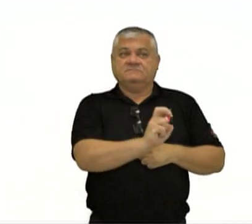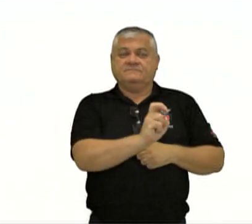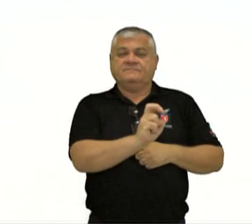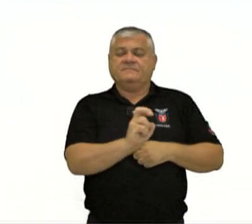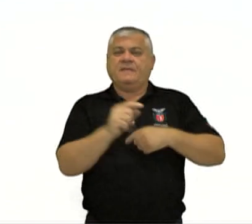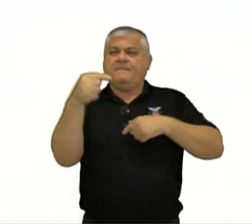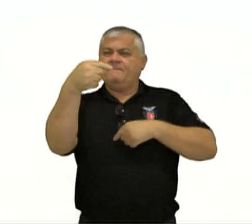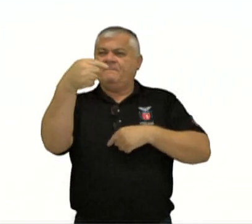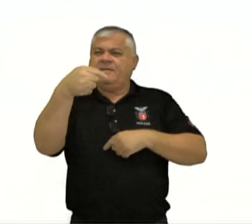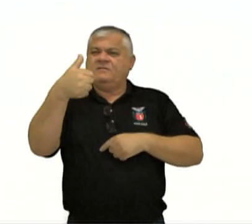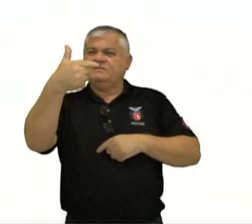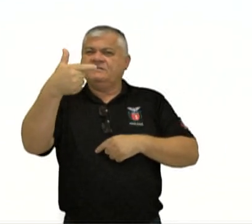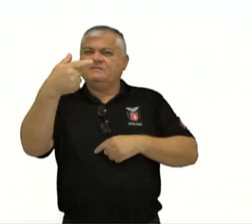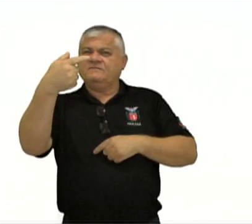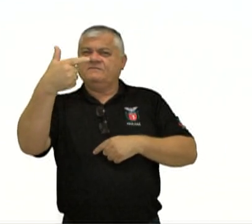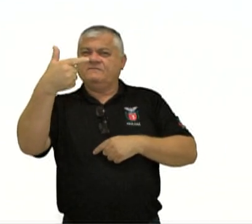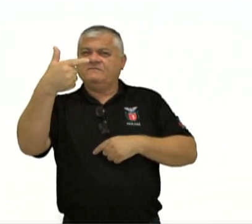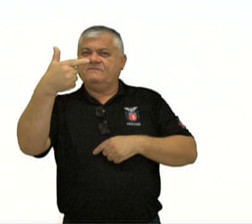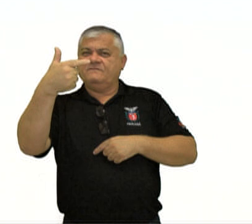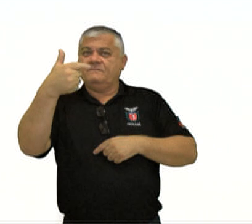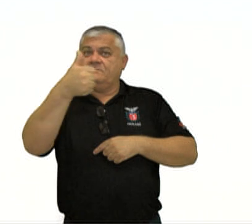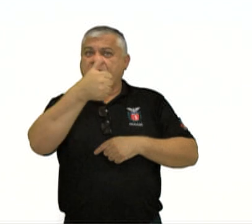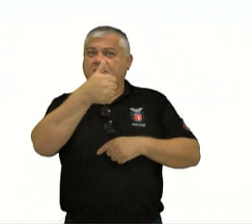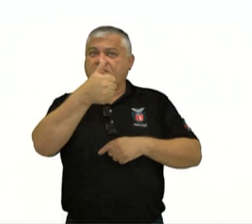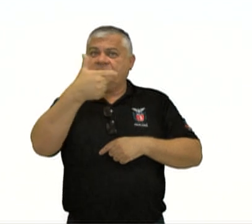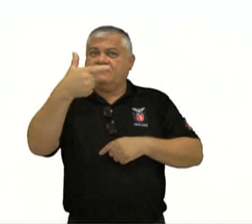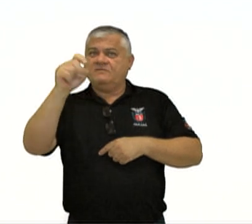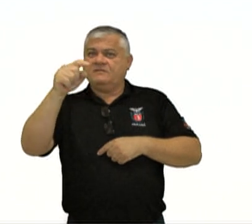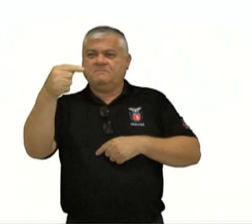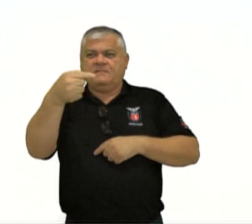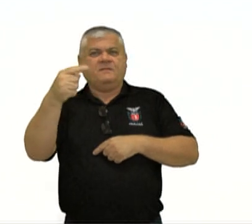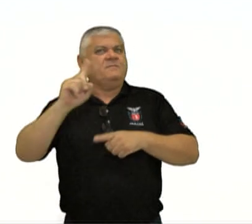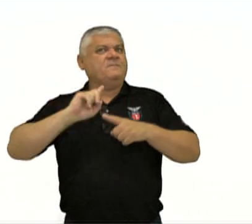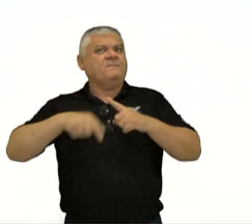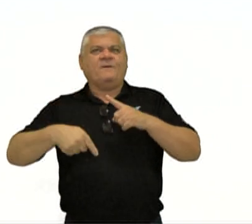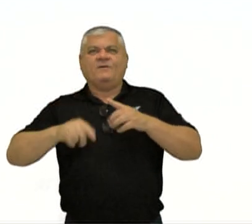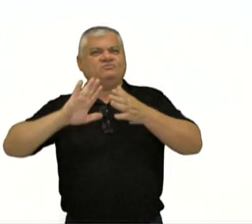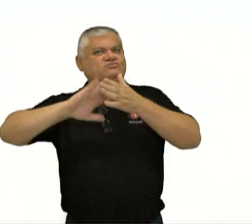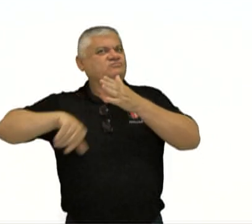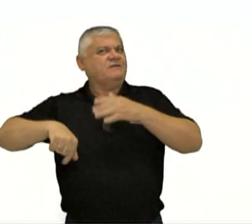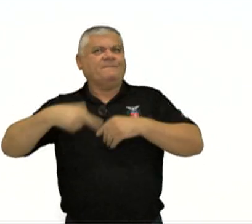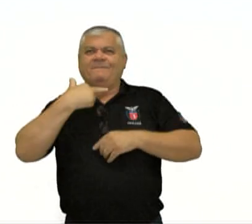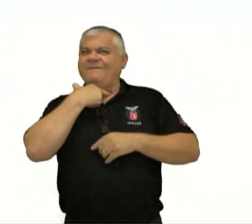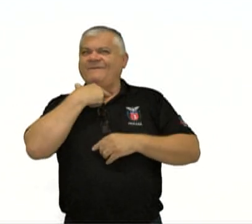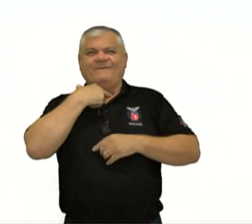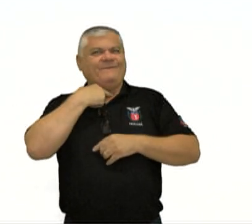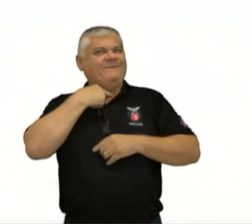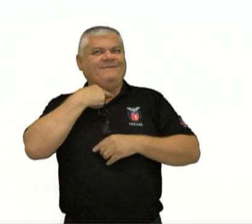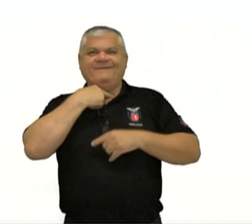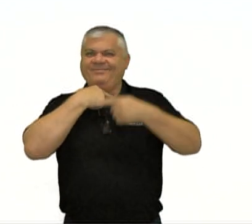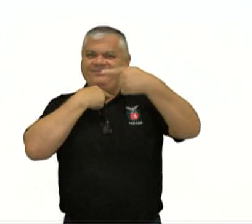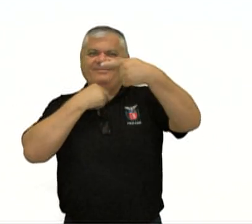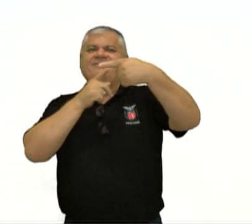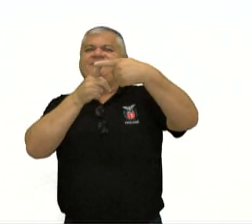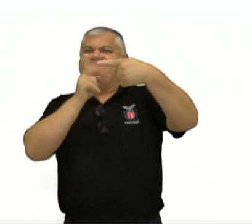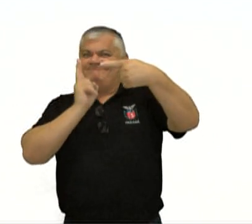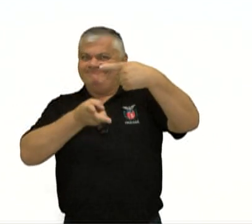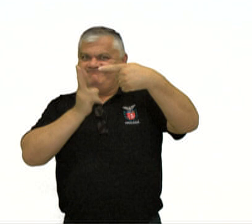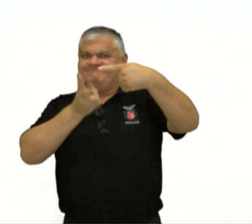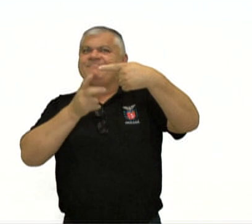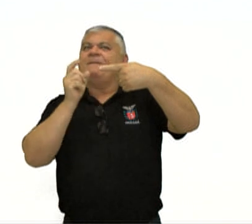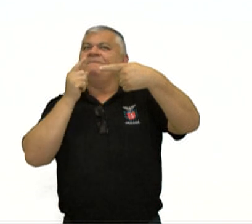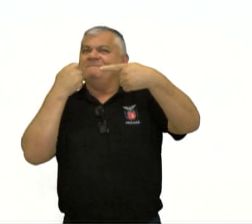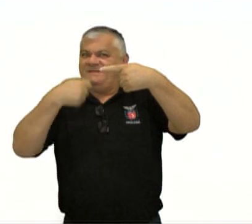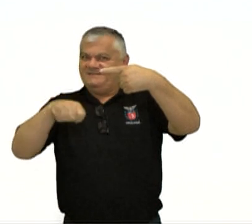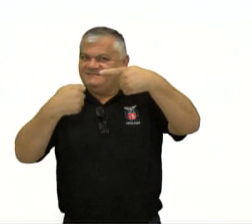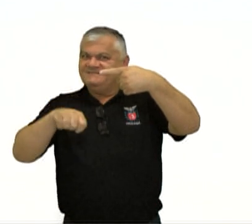O menos 125, epa, eu não posso tirar o sinal de menos da frente não. Não pode ficar omitido, não. Então,